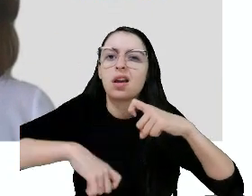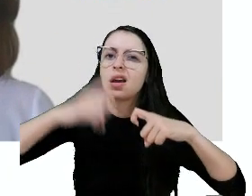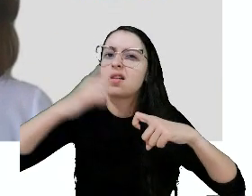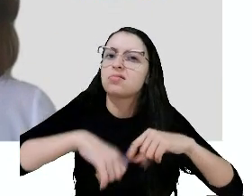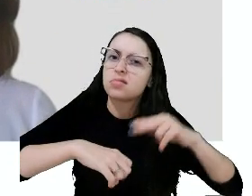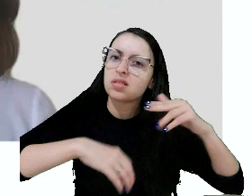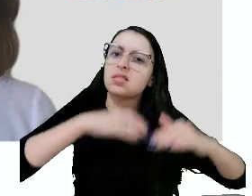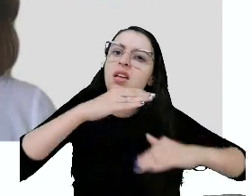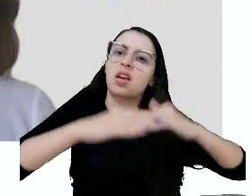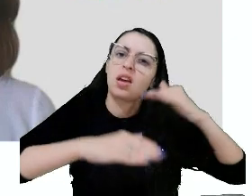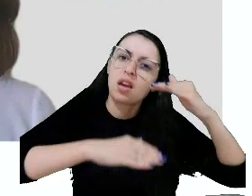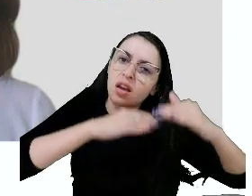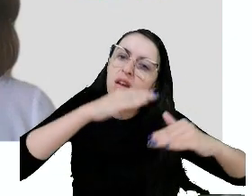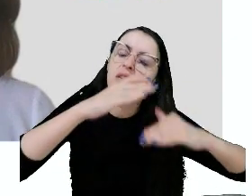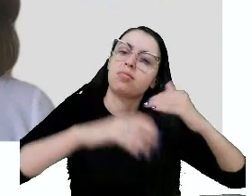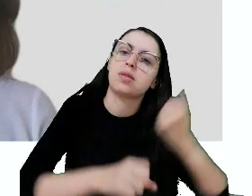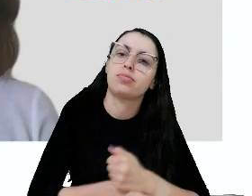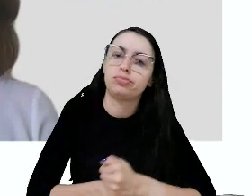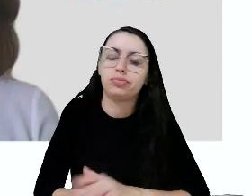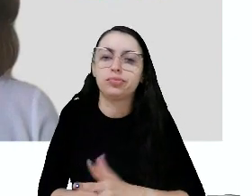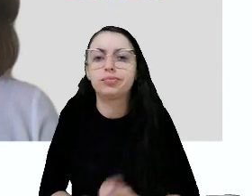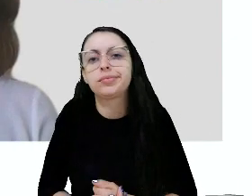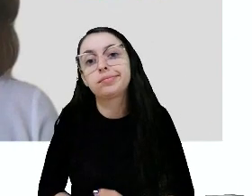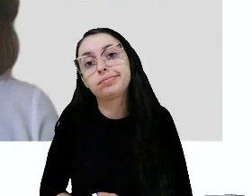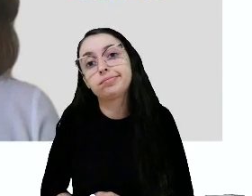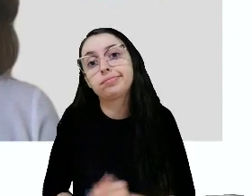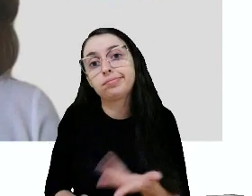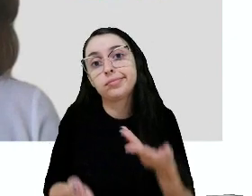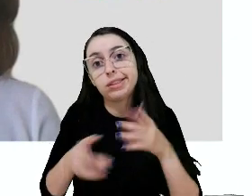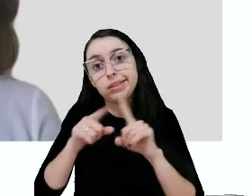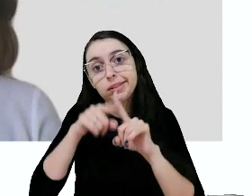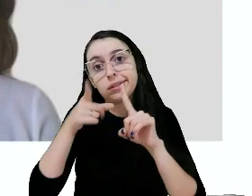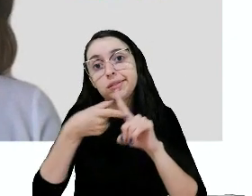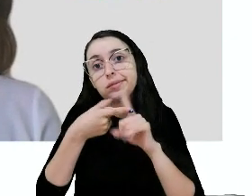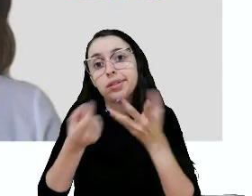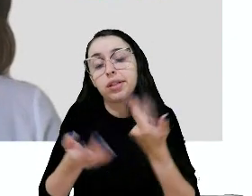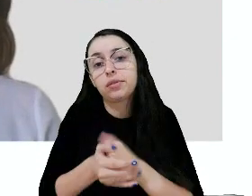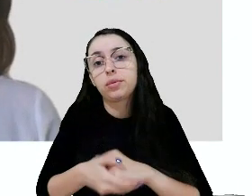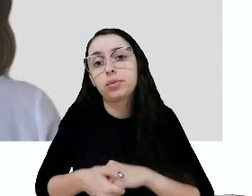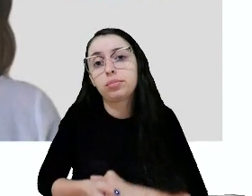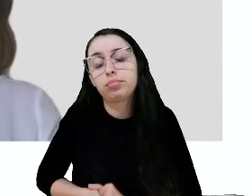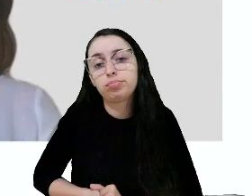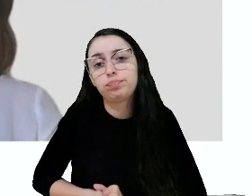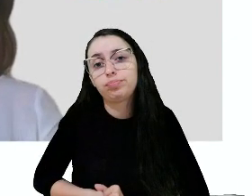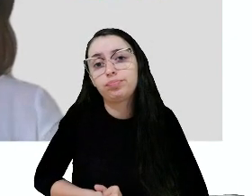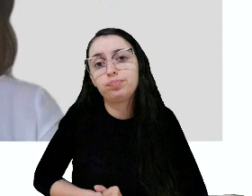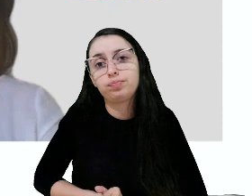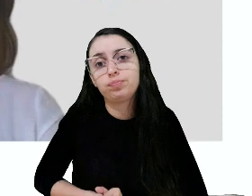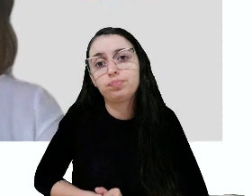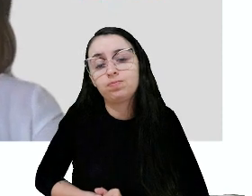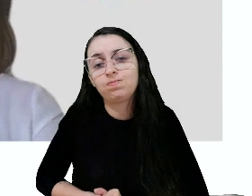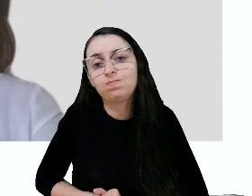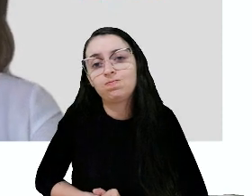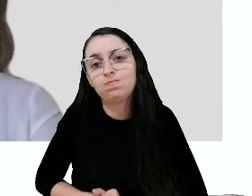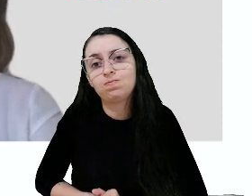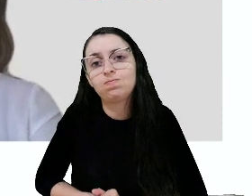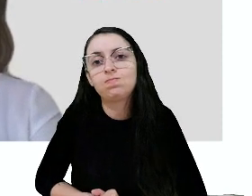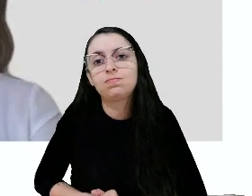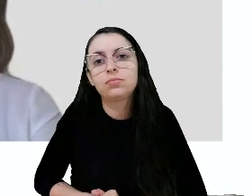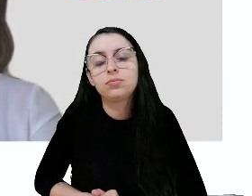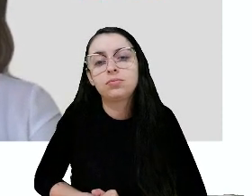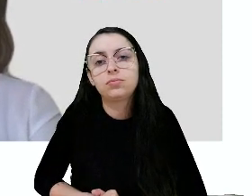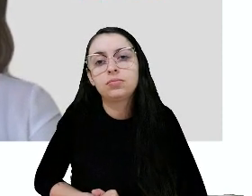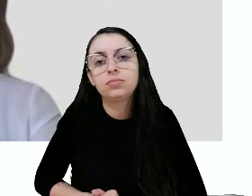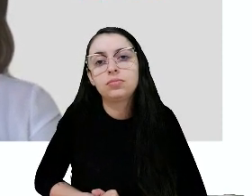anos. Teria não, estuprou. Tanto que a menininha, aos 10 anos, não é? Essa menina ficou